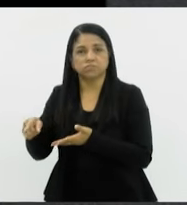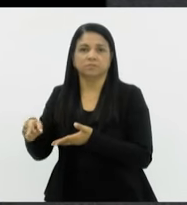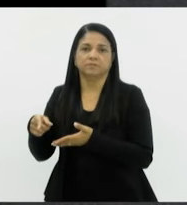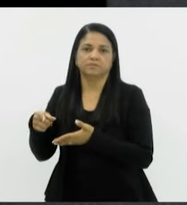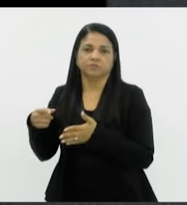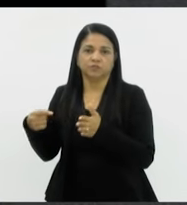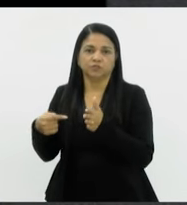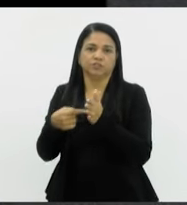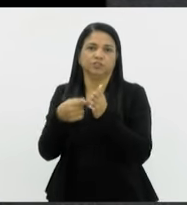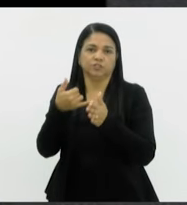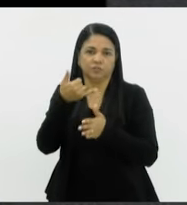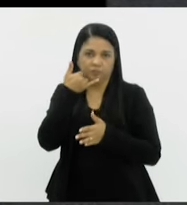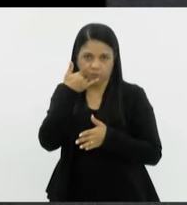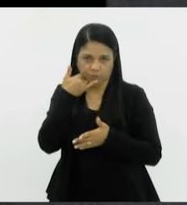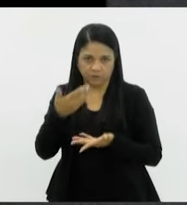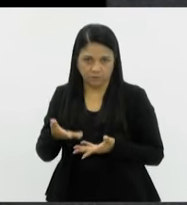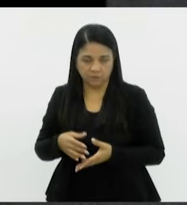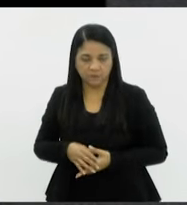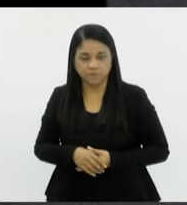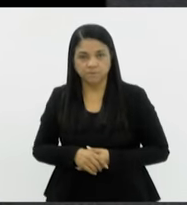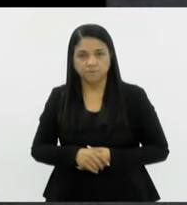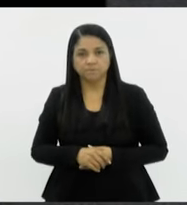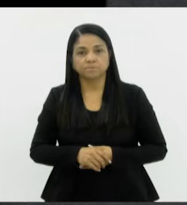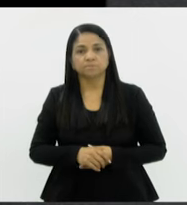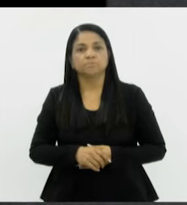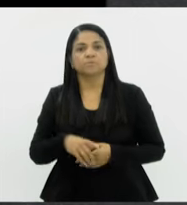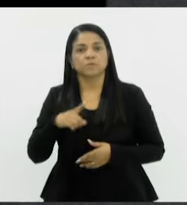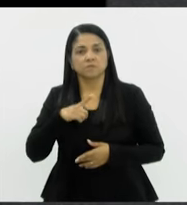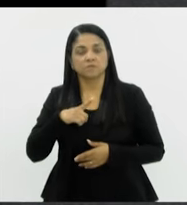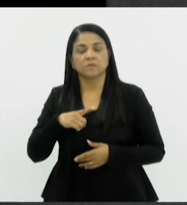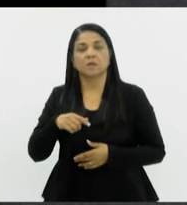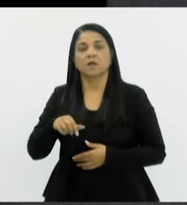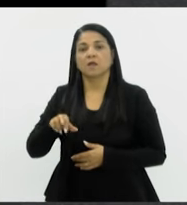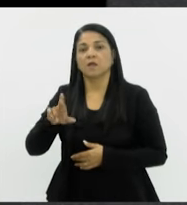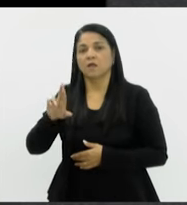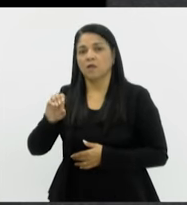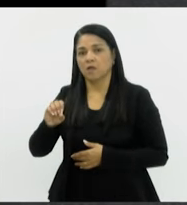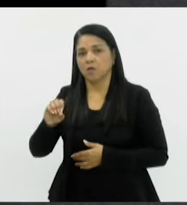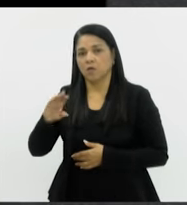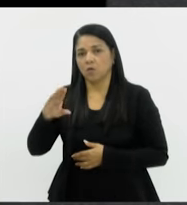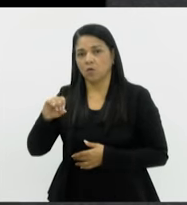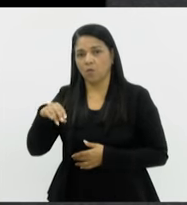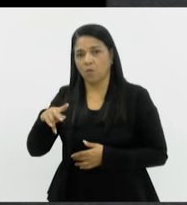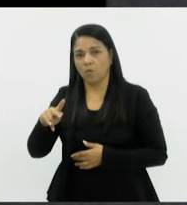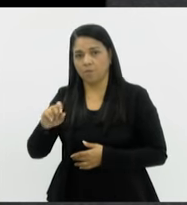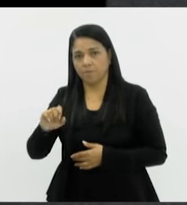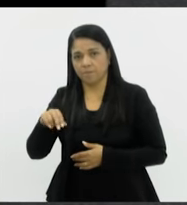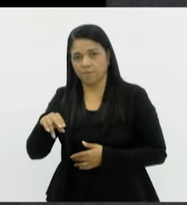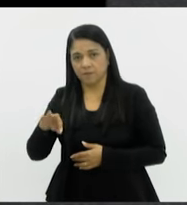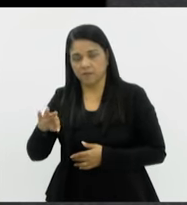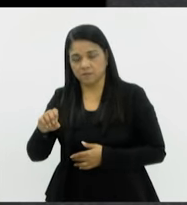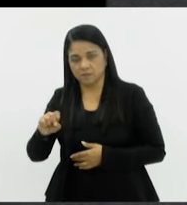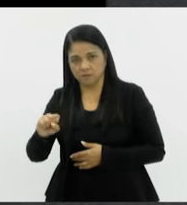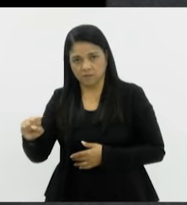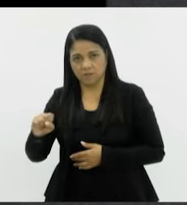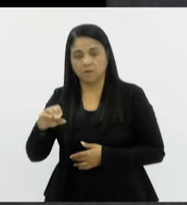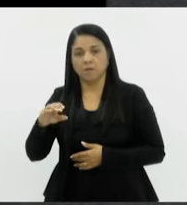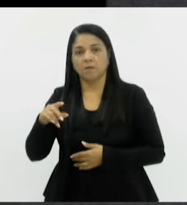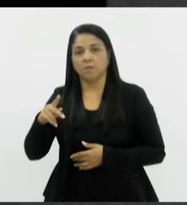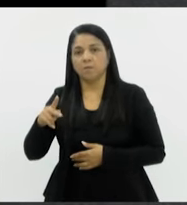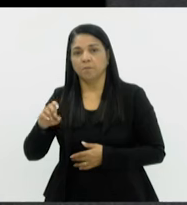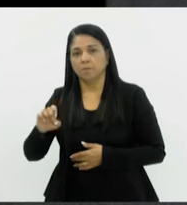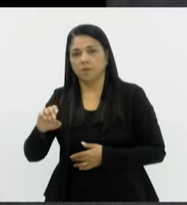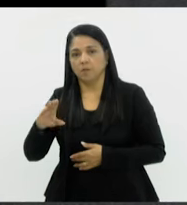Então, entendo que essa recompensa pecuniária, que fala esse projeto do